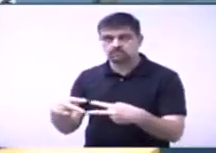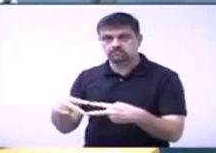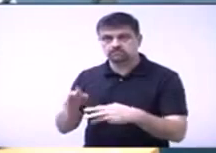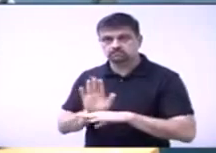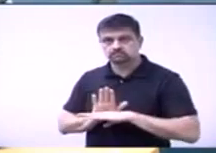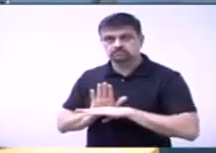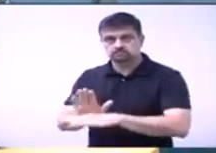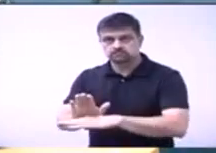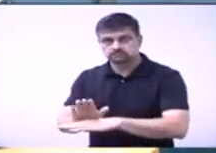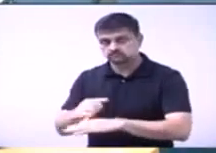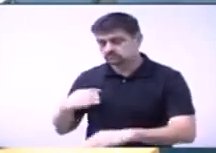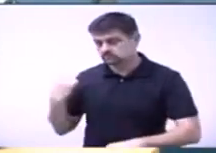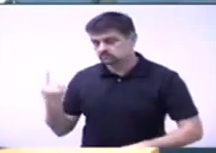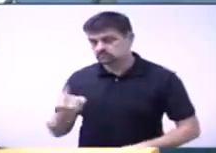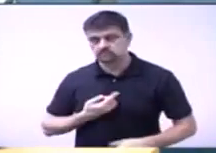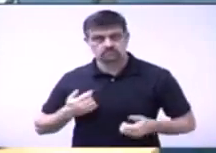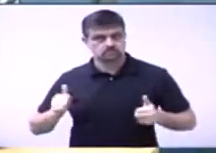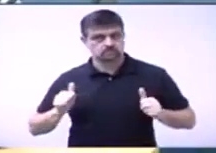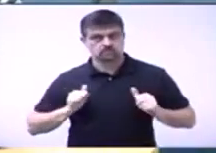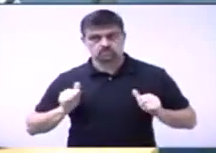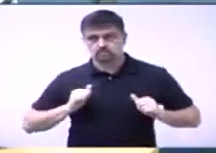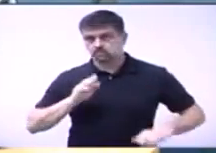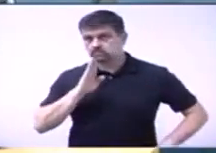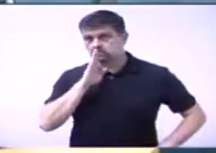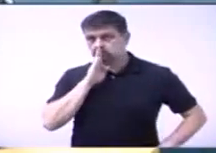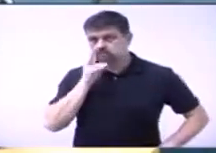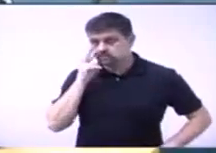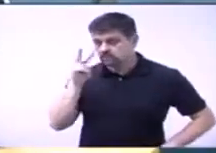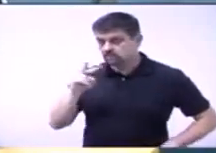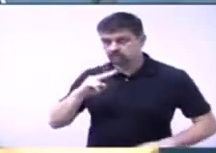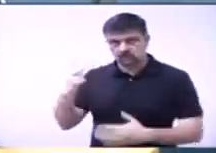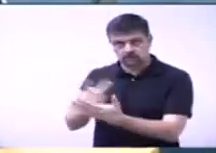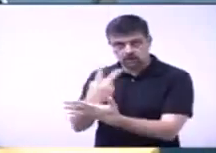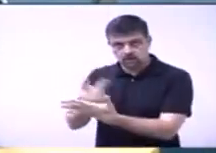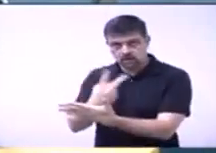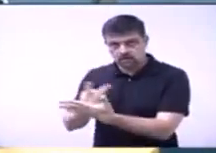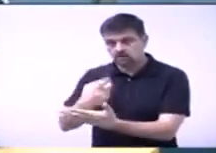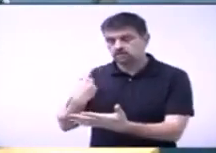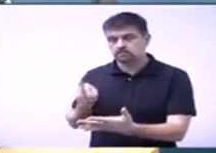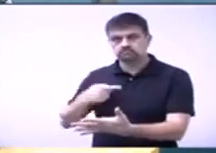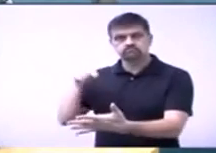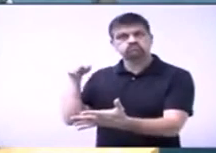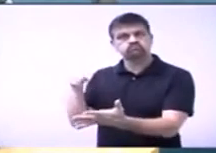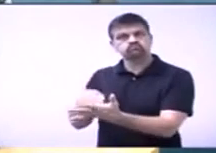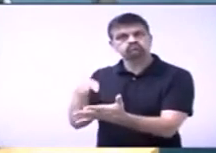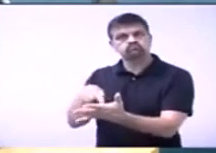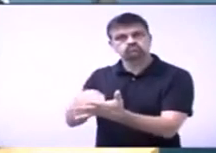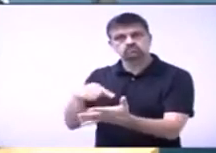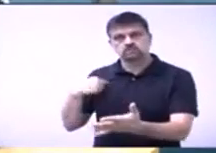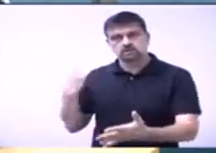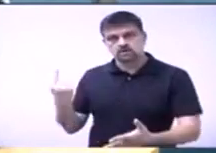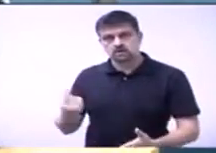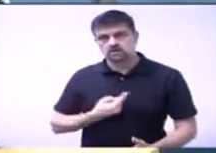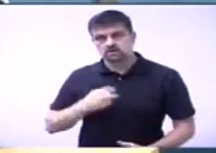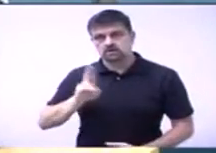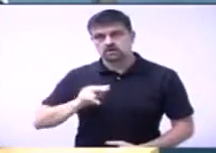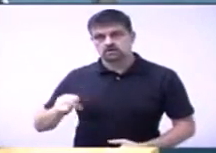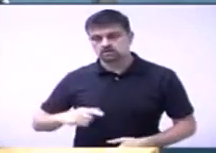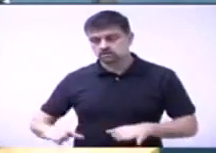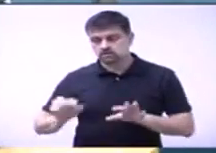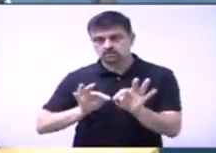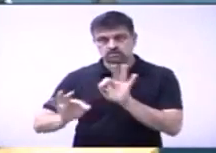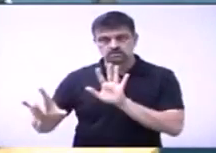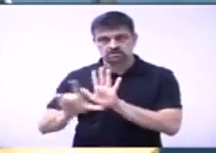Nós nunca nos calamos às atrocidades, nós nunca nos fechamos aos projetos de lei que